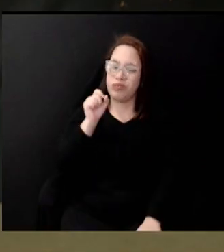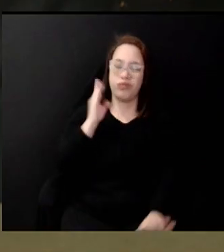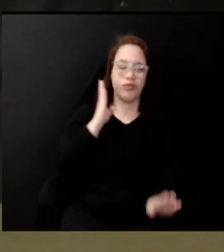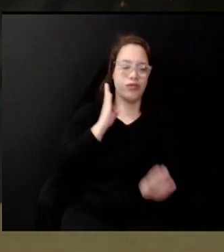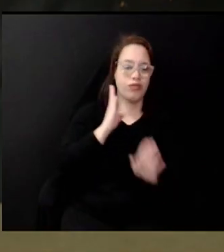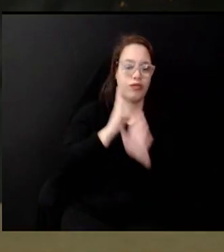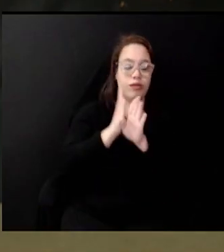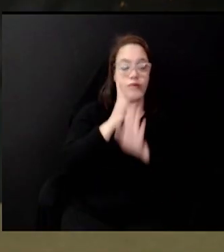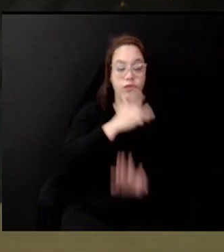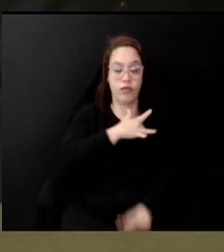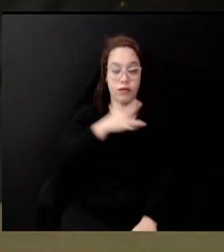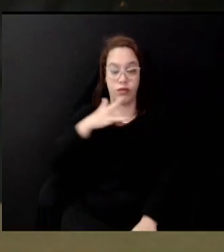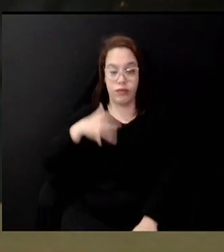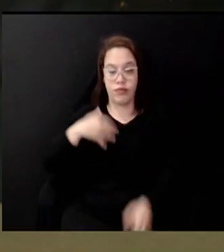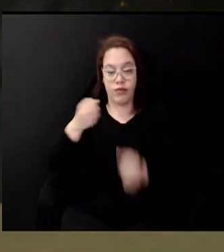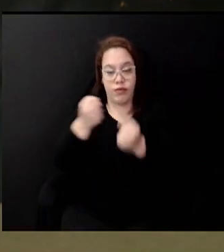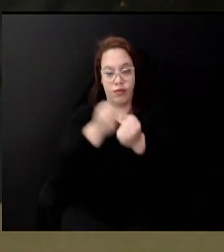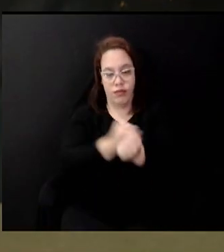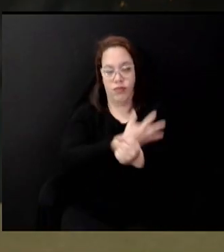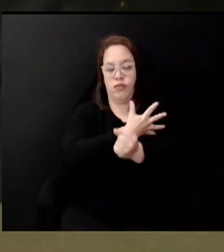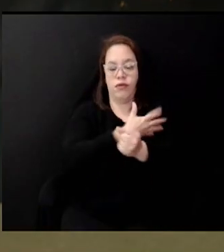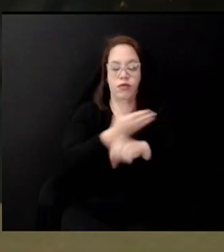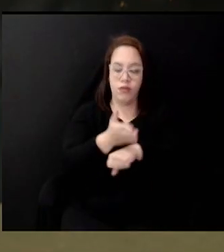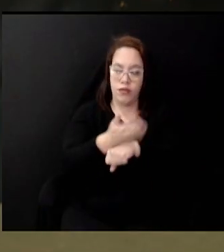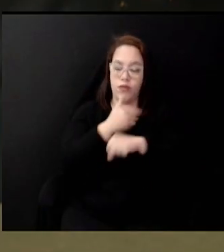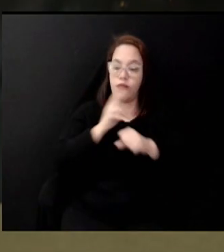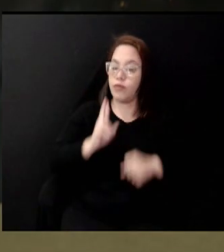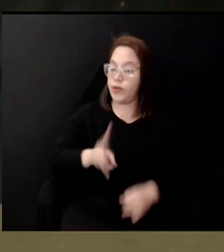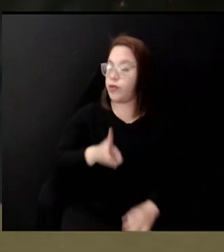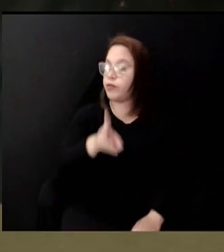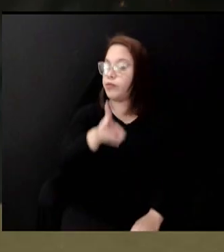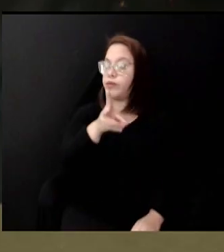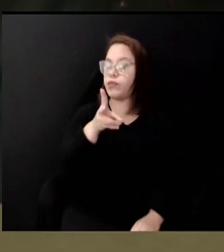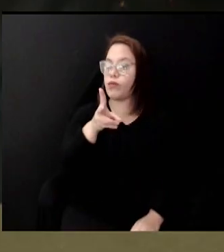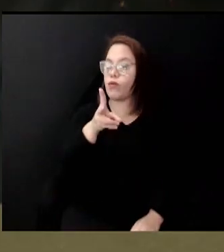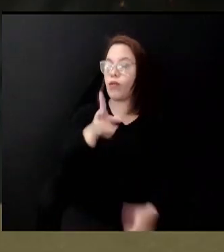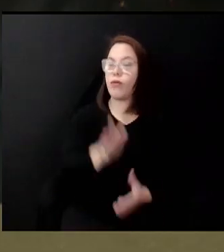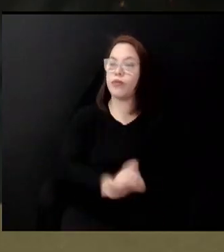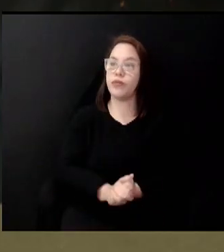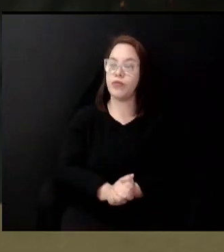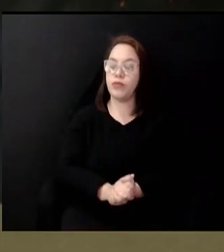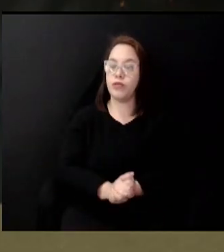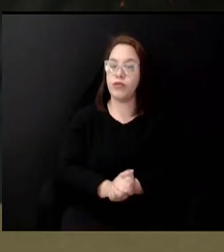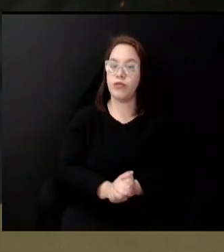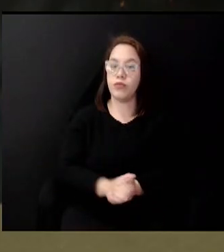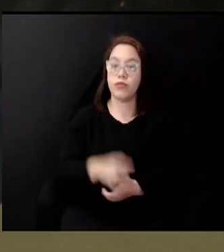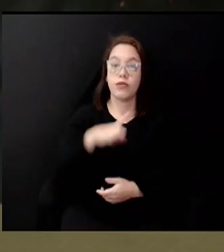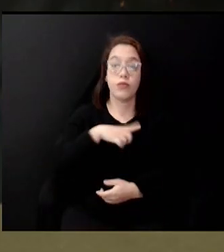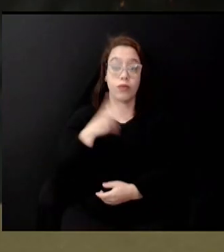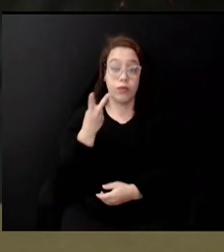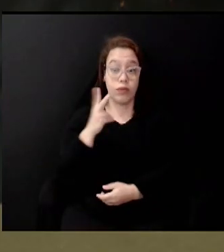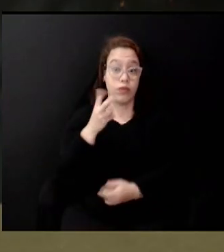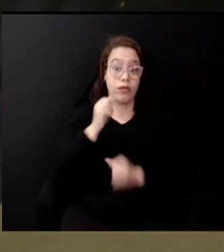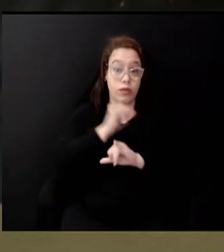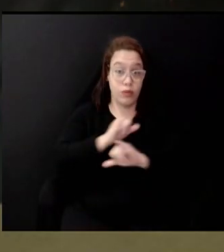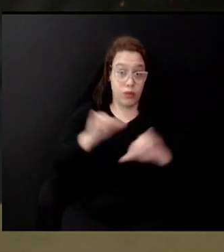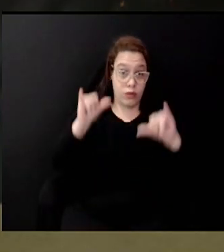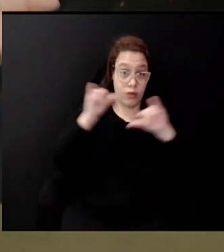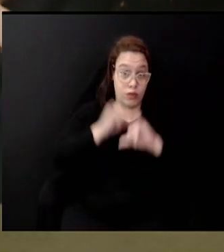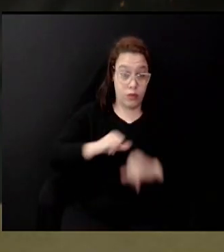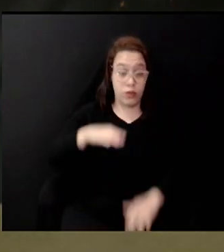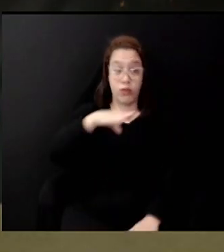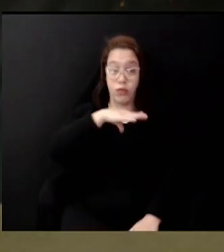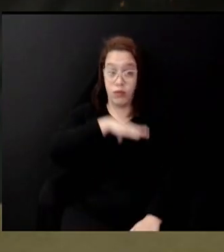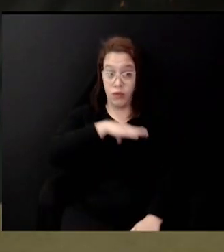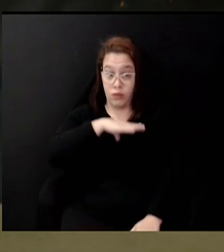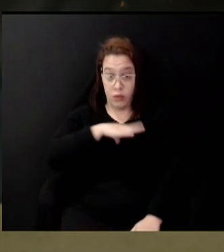saúde emocional. Antes de dar continuidade, a gente tem duas notícias aqui da cidade e daqui a pouquinho a gente